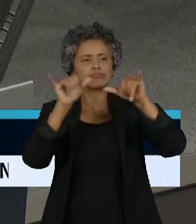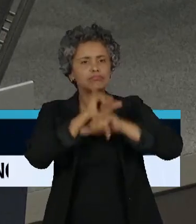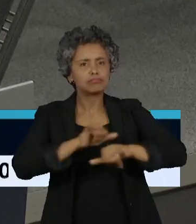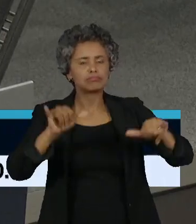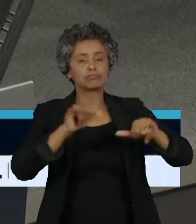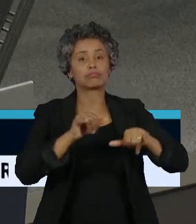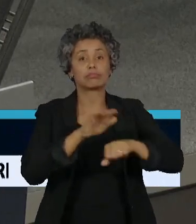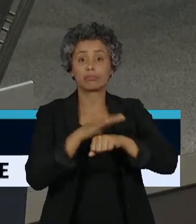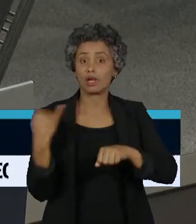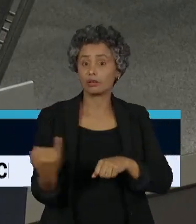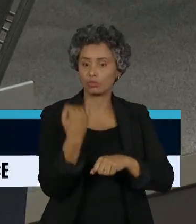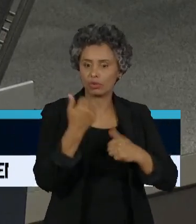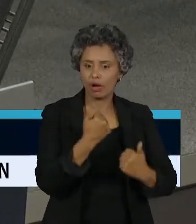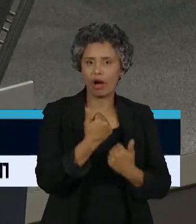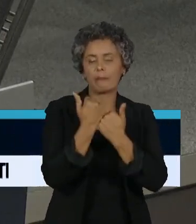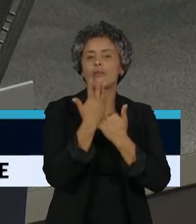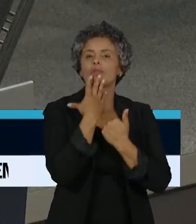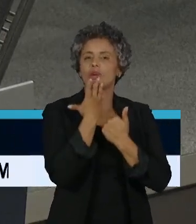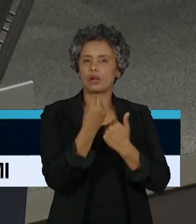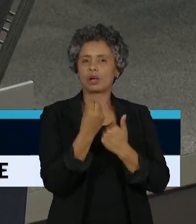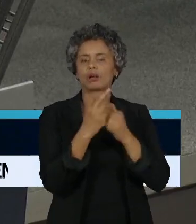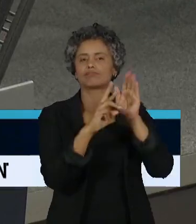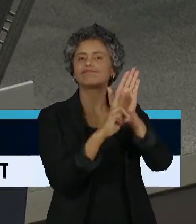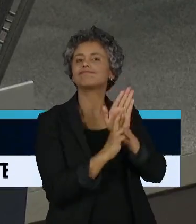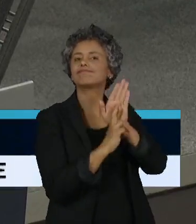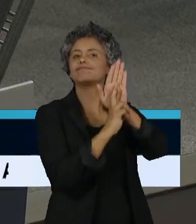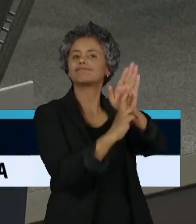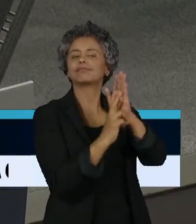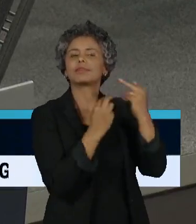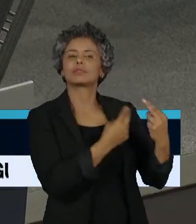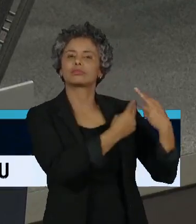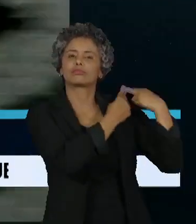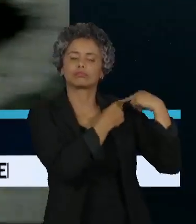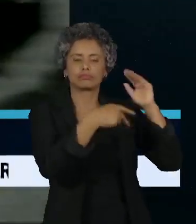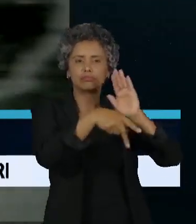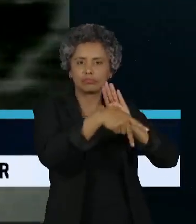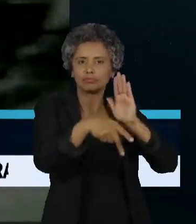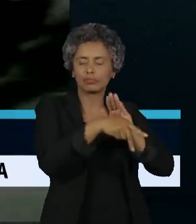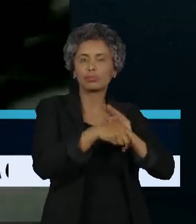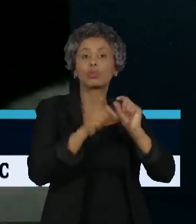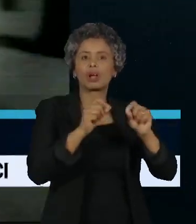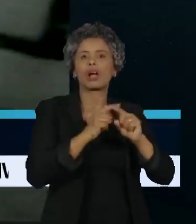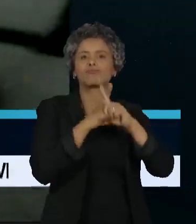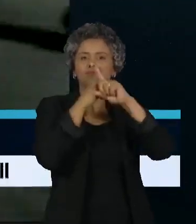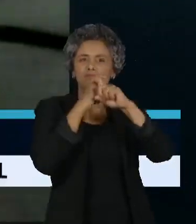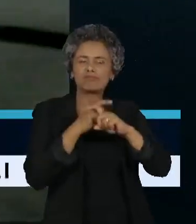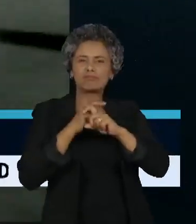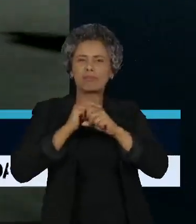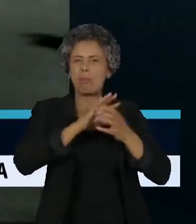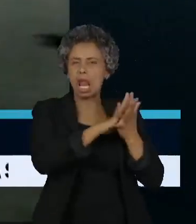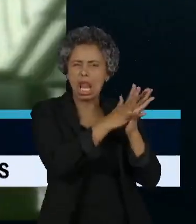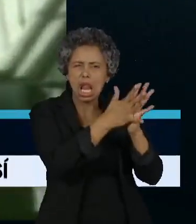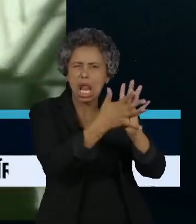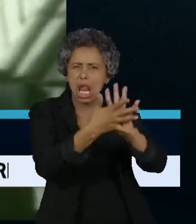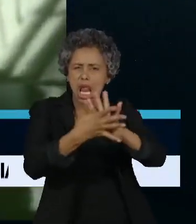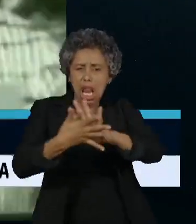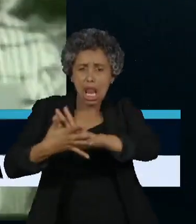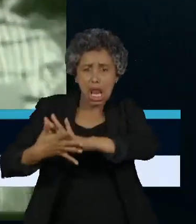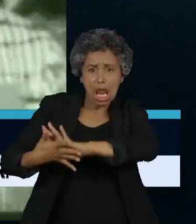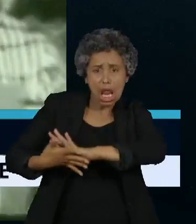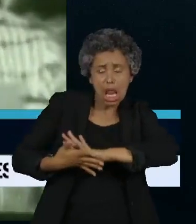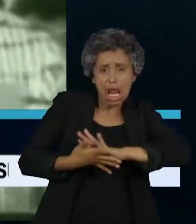total apoio a Israel em nome da responsabilidade imposta pelo holocausto o massacre de milhões de de regime